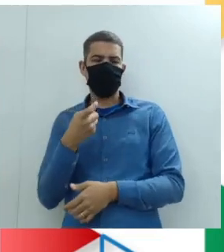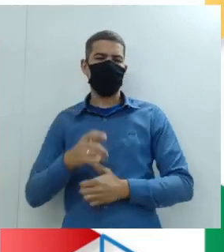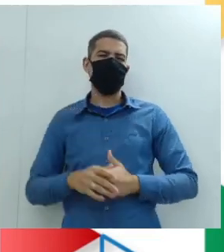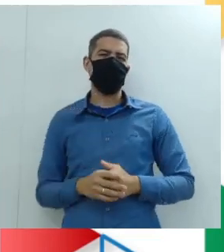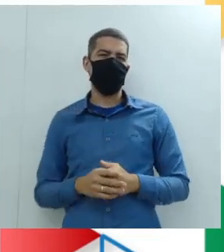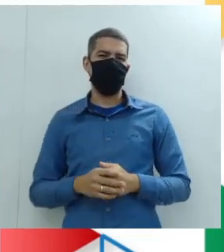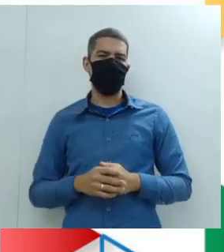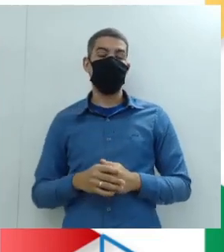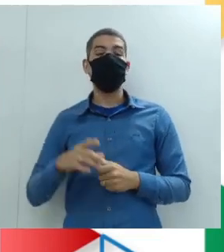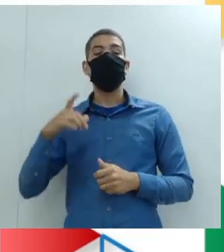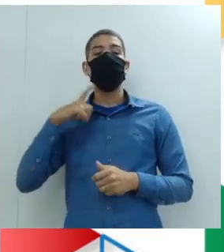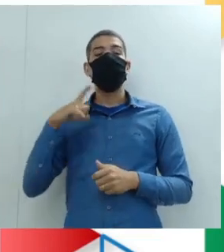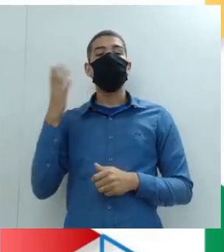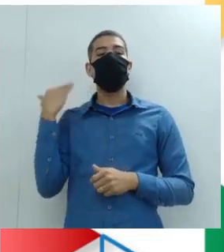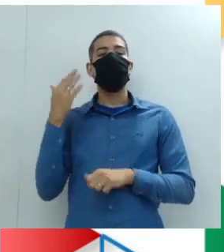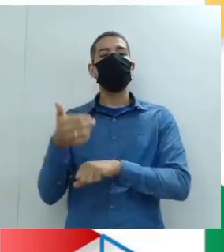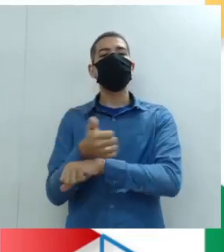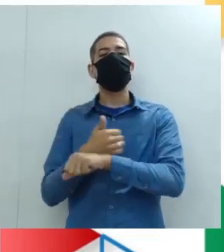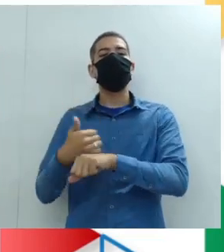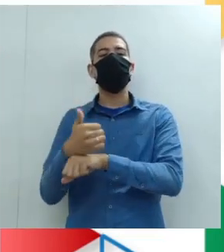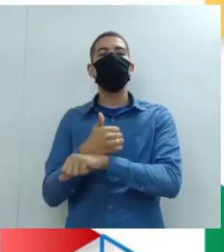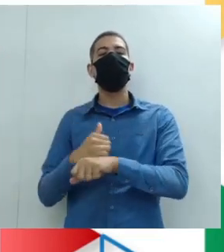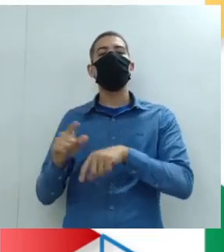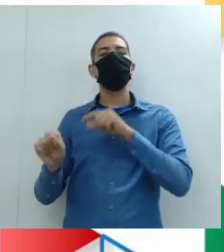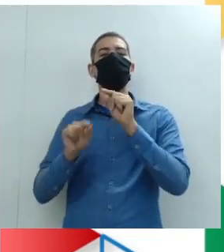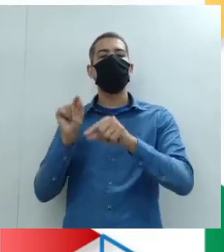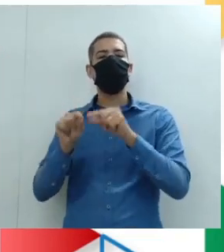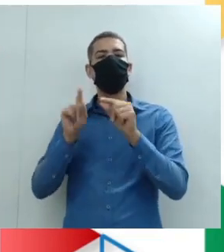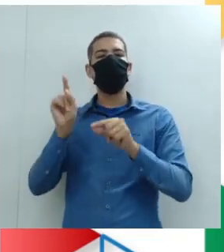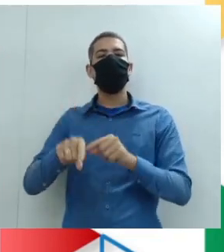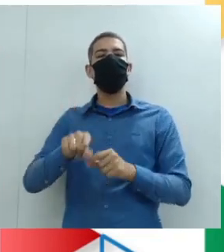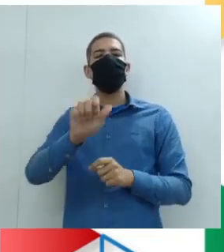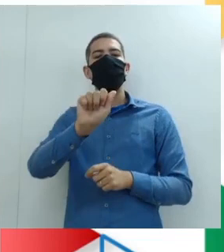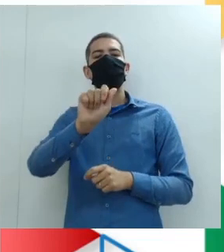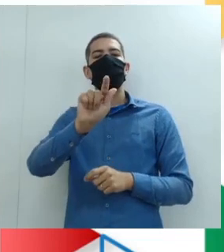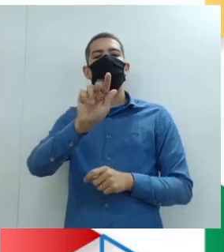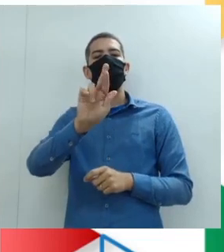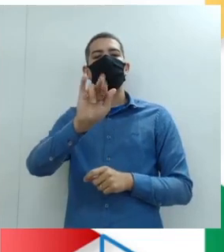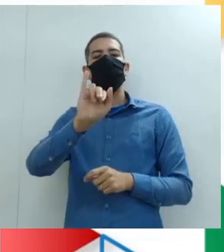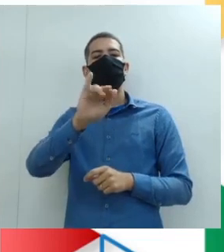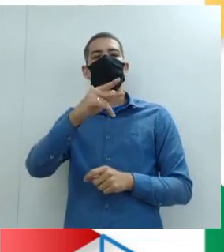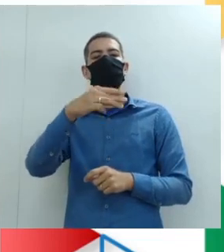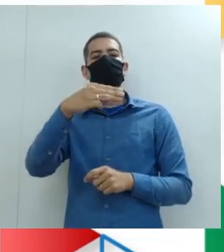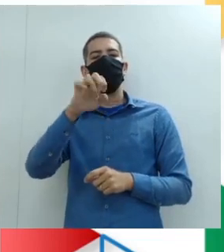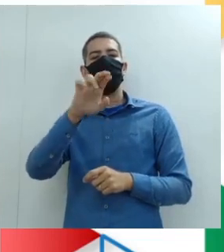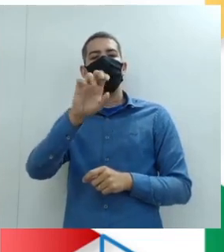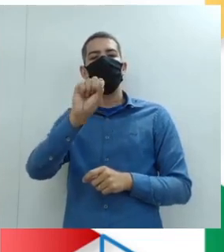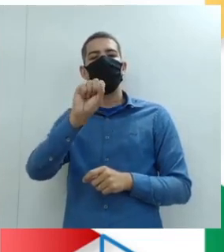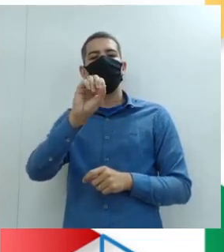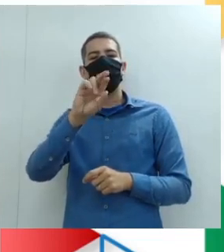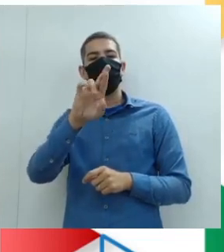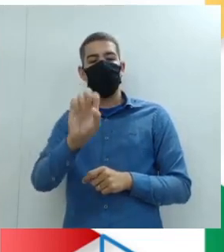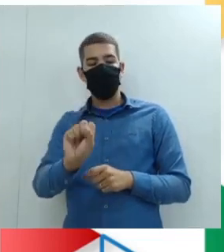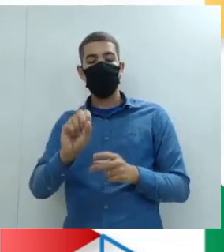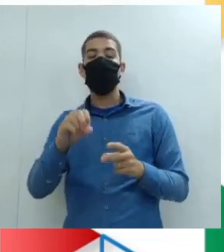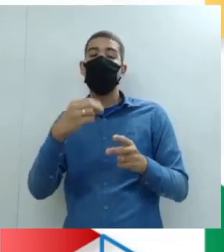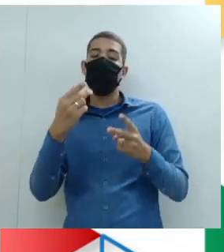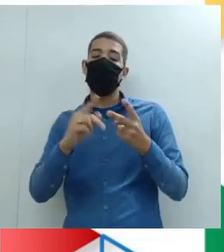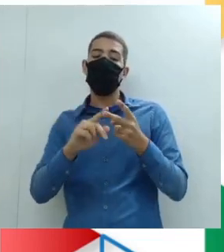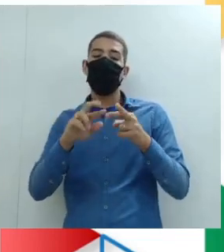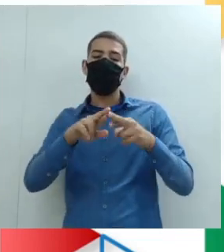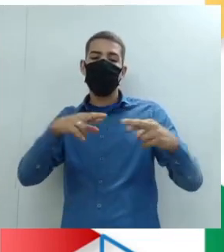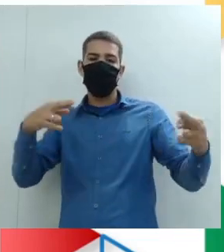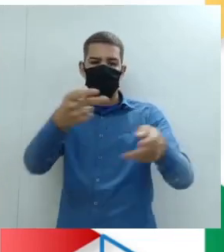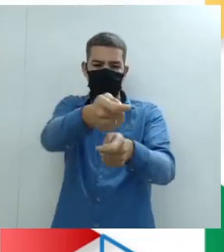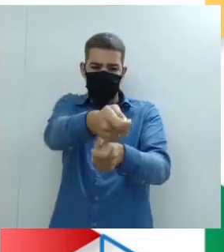Inclusive existia uma profissão naquela época que era chamada de agrimensores, ou então esticadores de corda, tá?